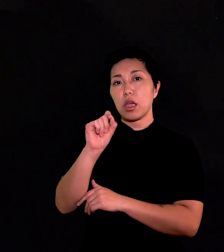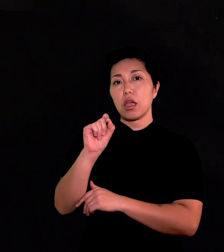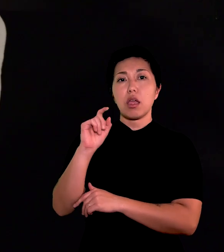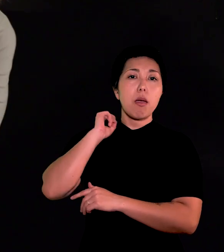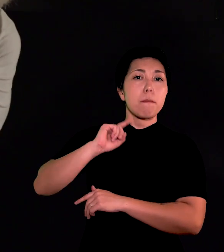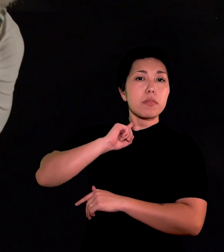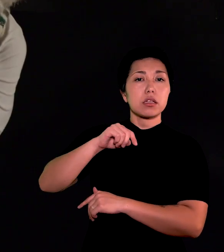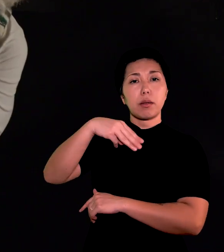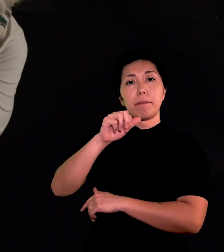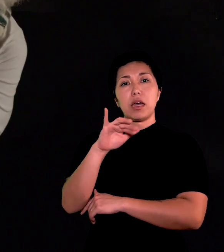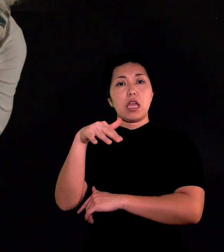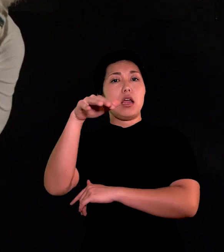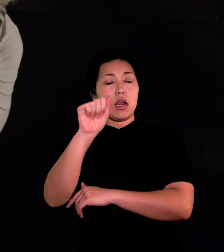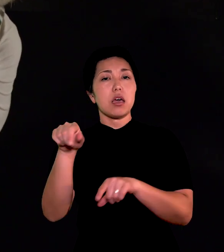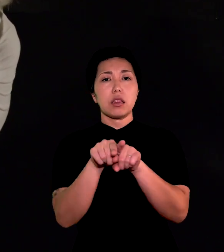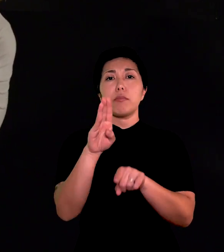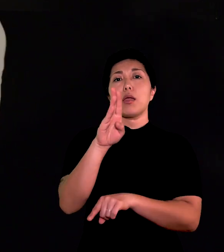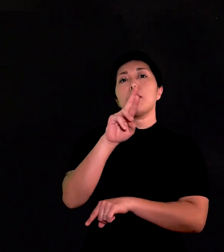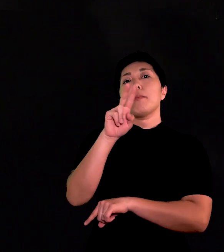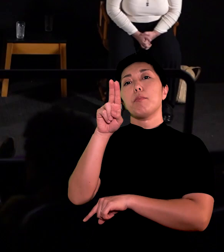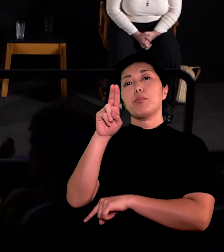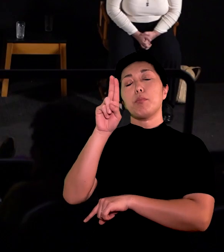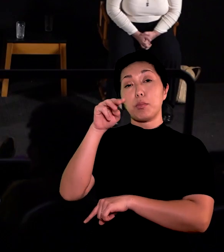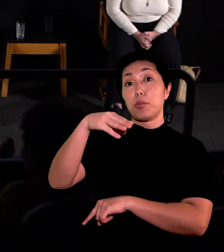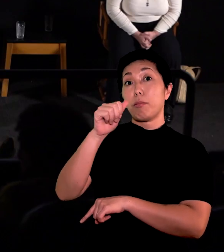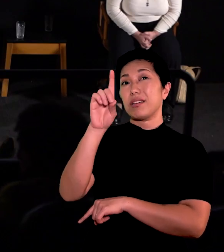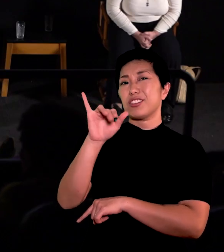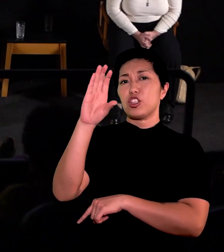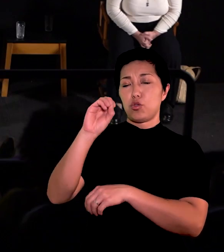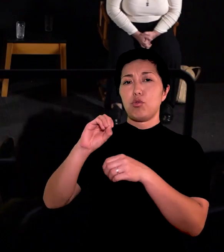Hein? Fora o morro lá do Curral, não é, de Minas, que está lá.